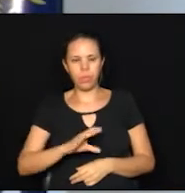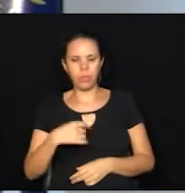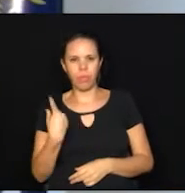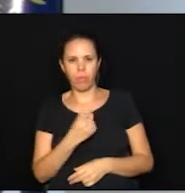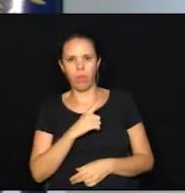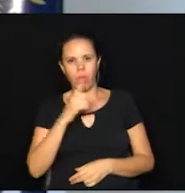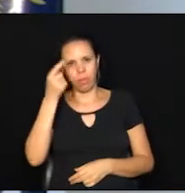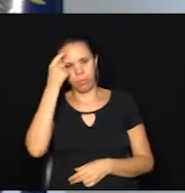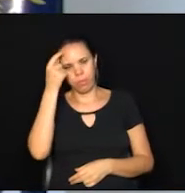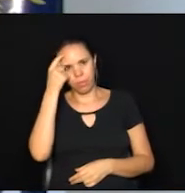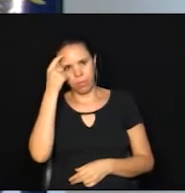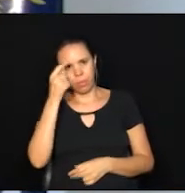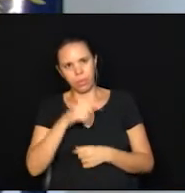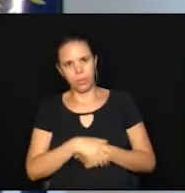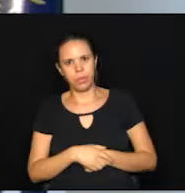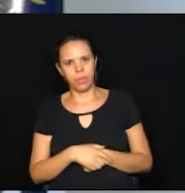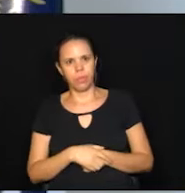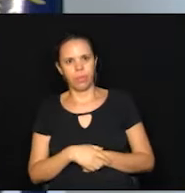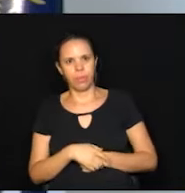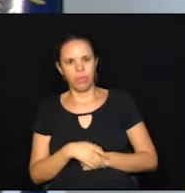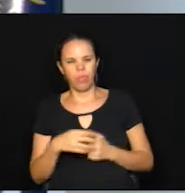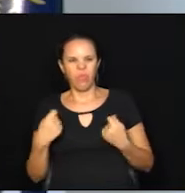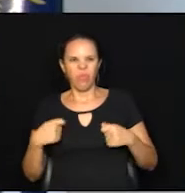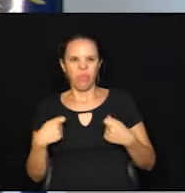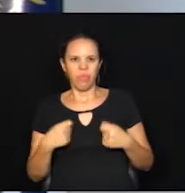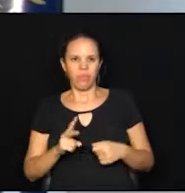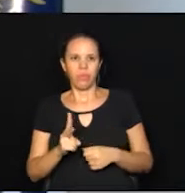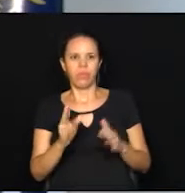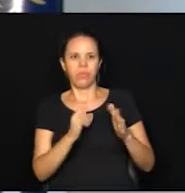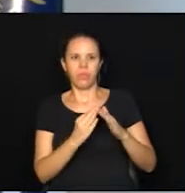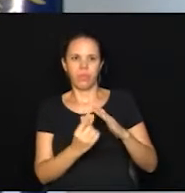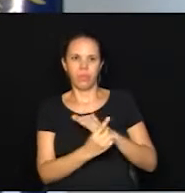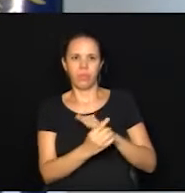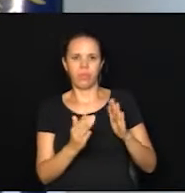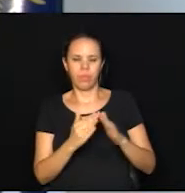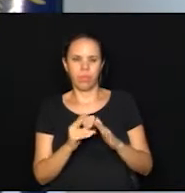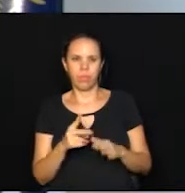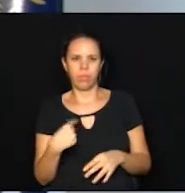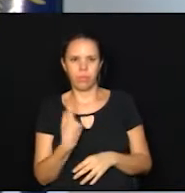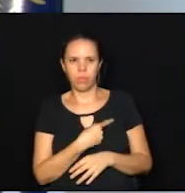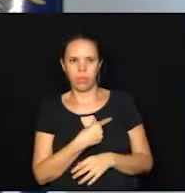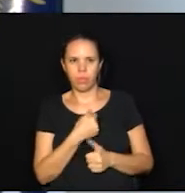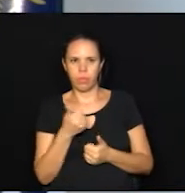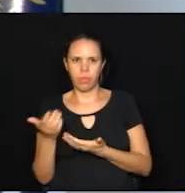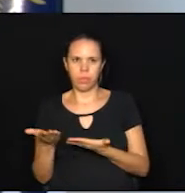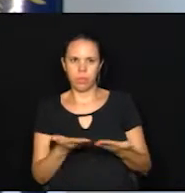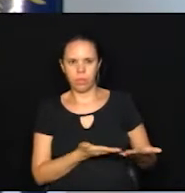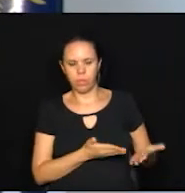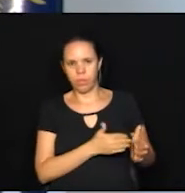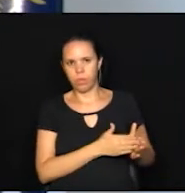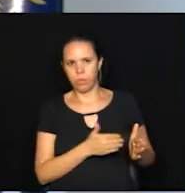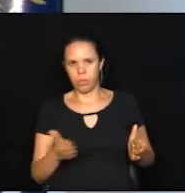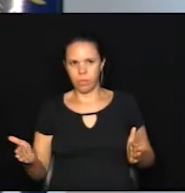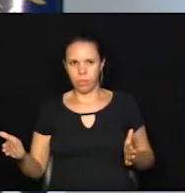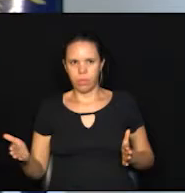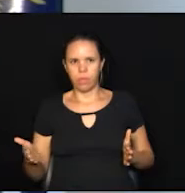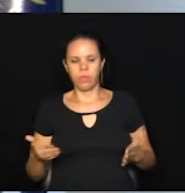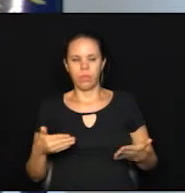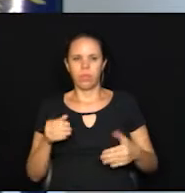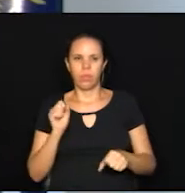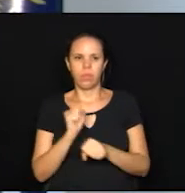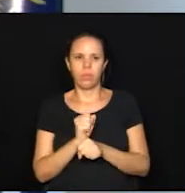se conscientizado da necessidade de permanecer em casa. Estamos sendo bem recebidos durante as blitz que